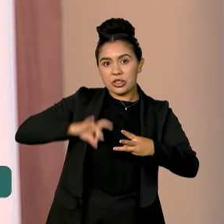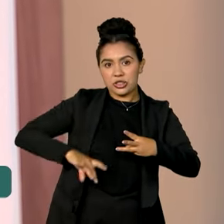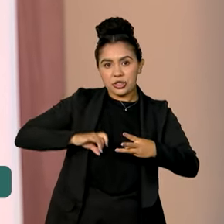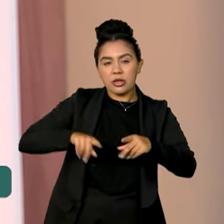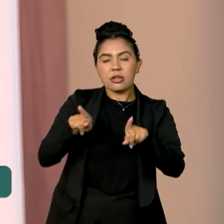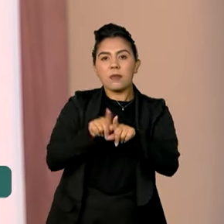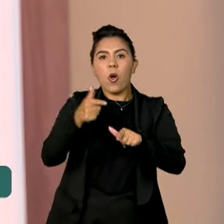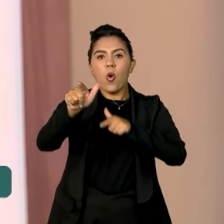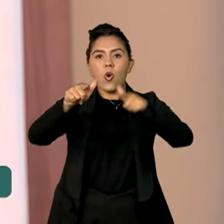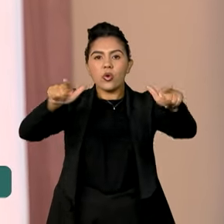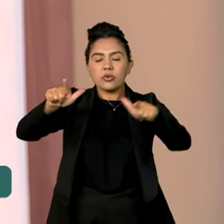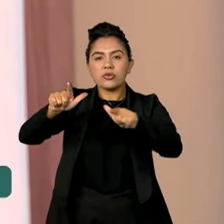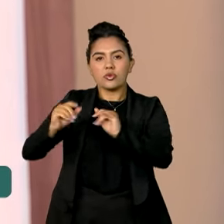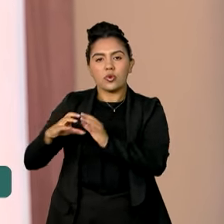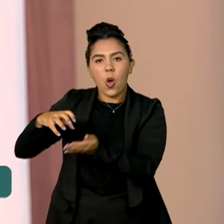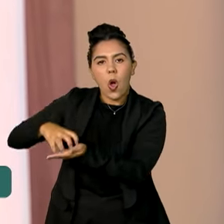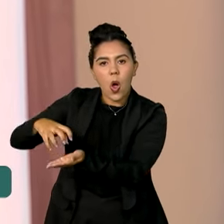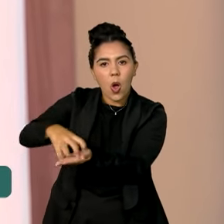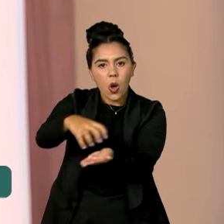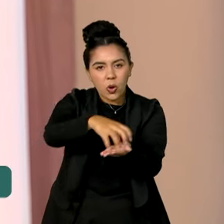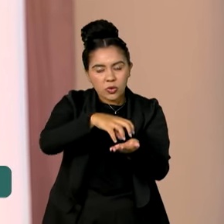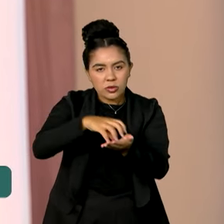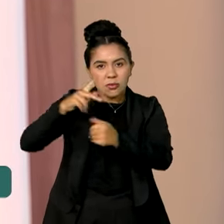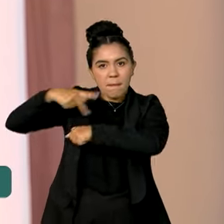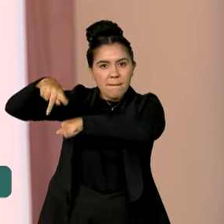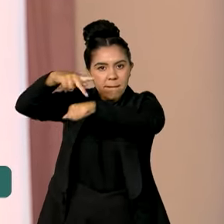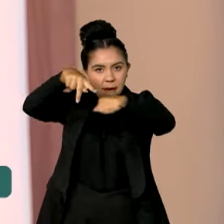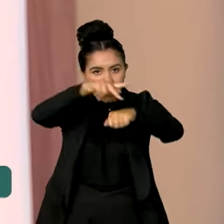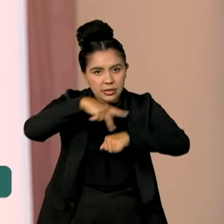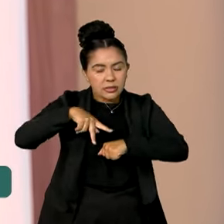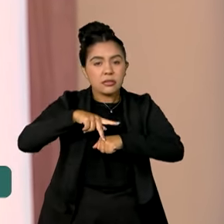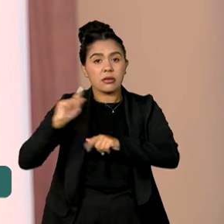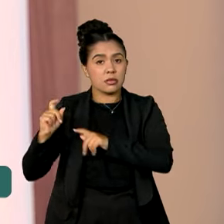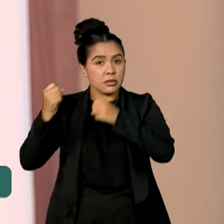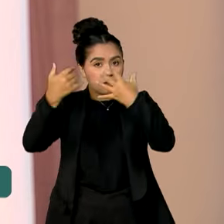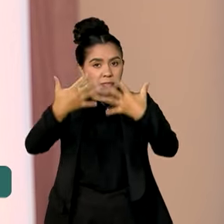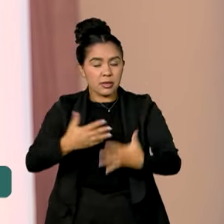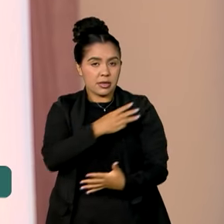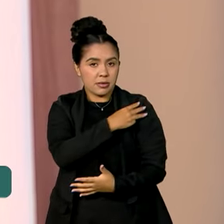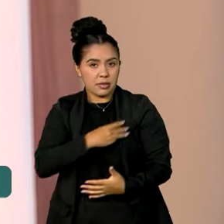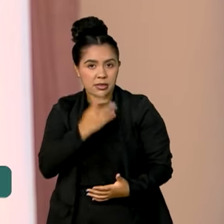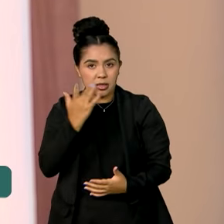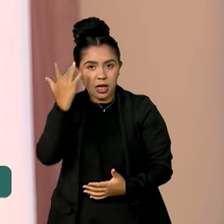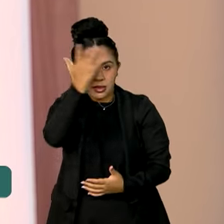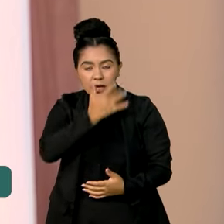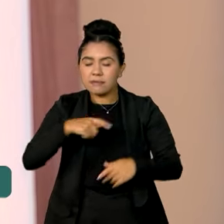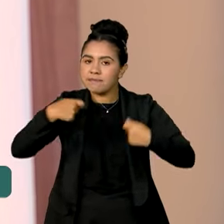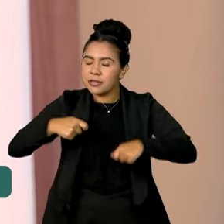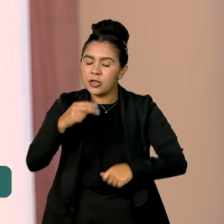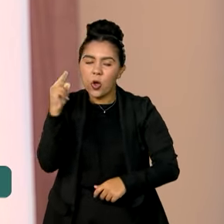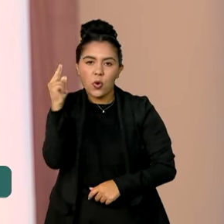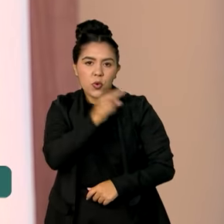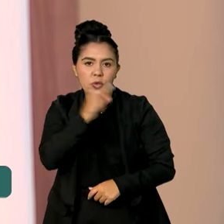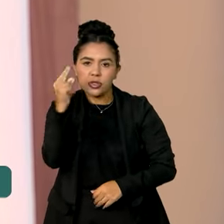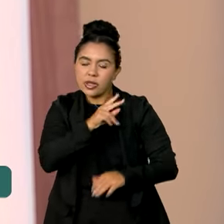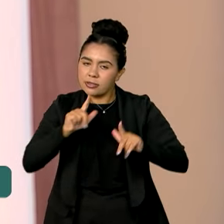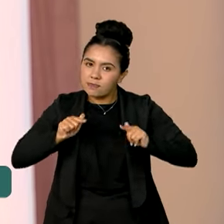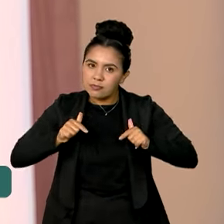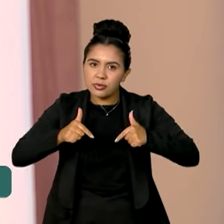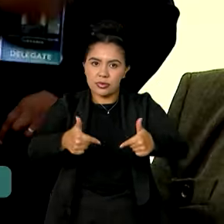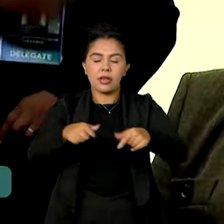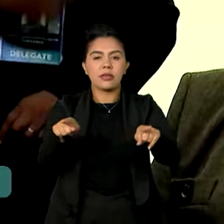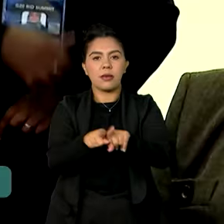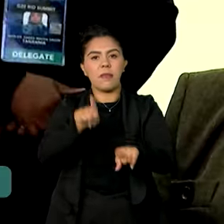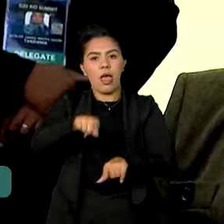internacionais. De acordo com o ministro, além de urgente e inadiável, a transição energética é uma ótima oportunidade de